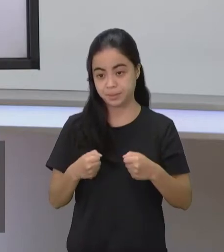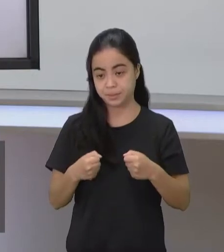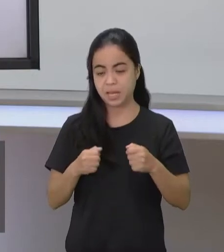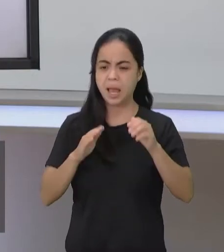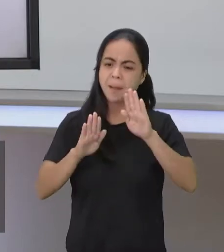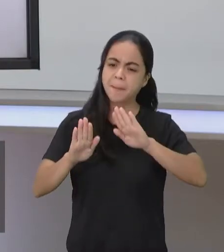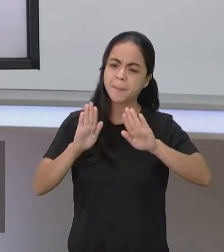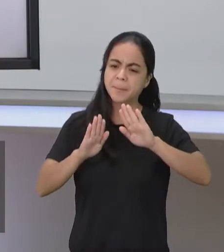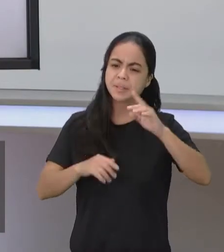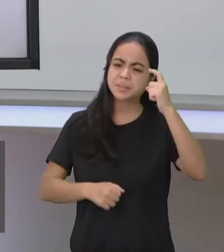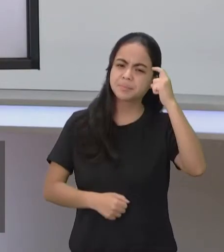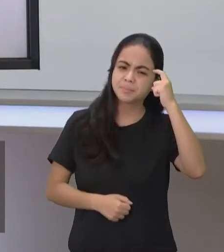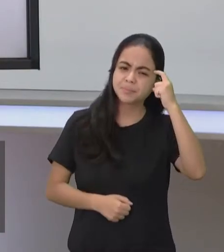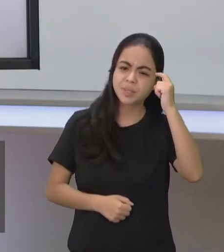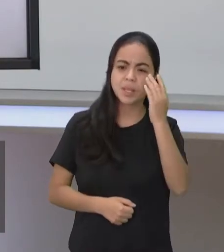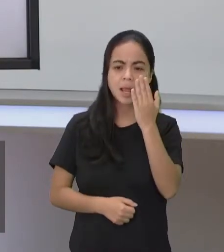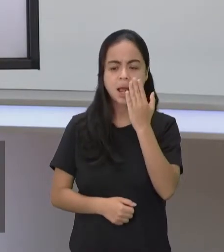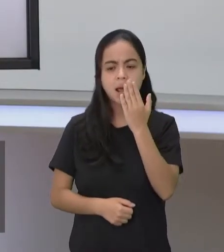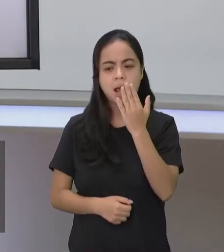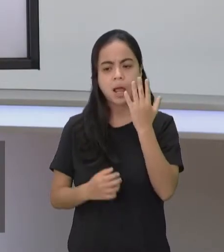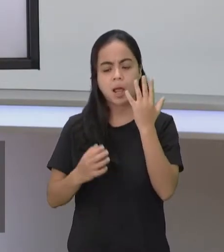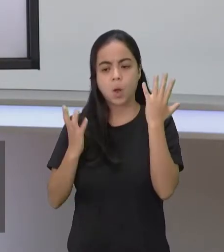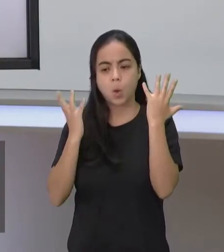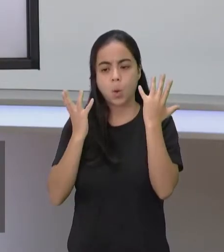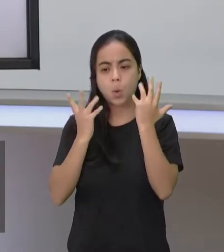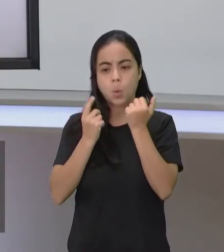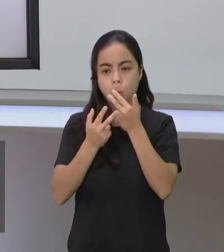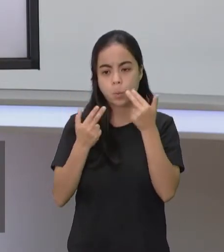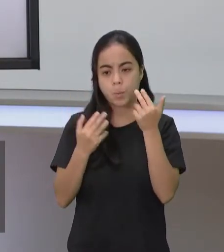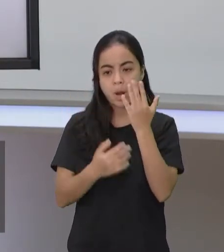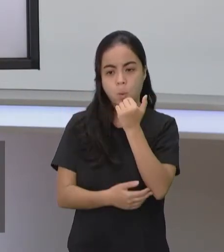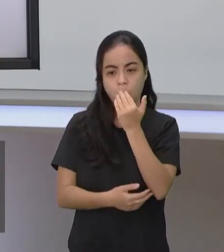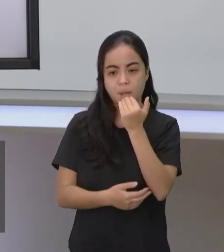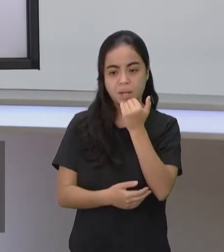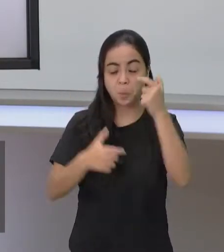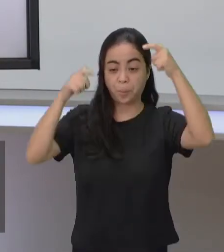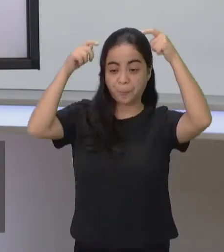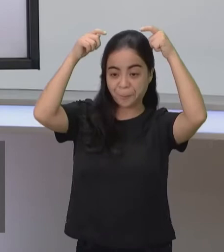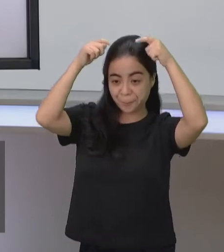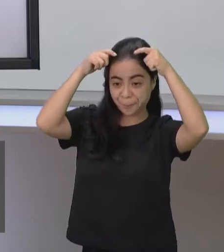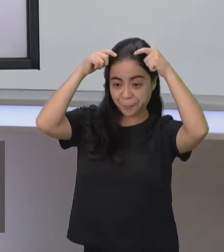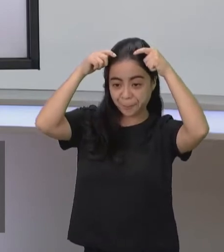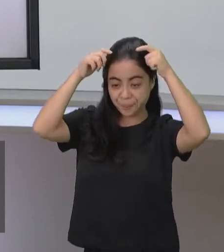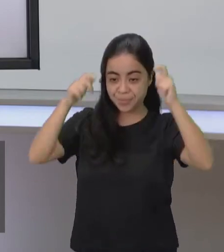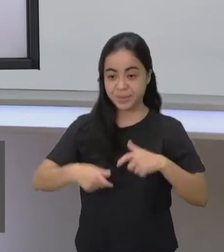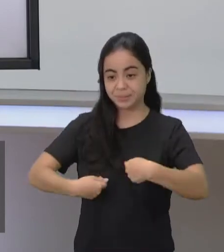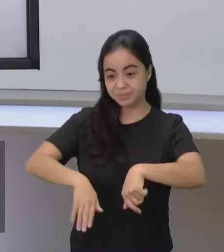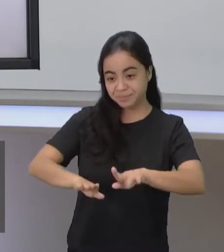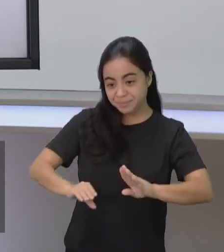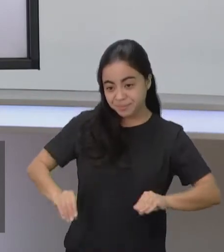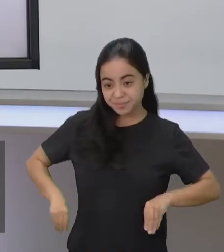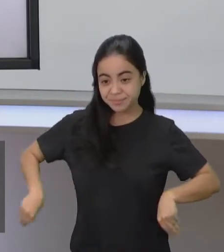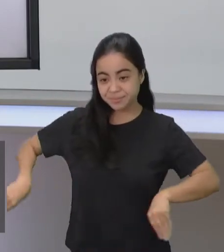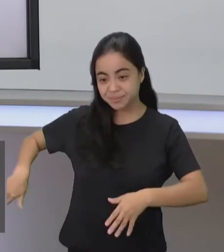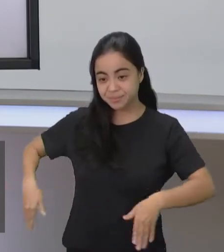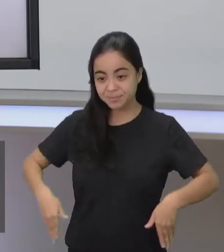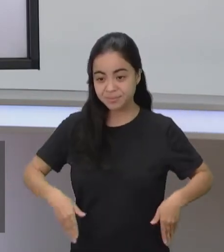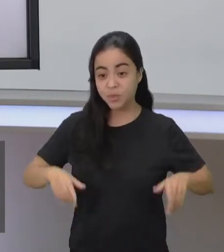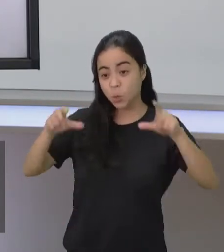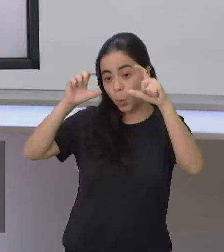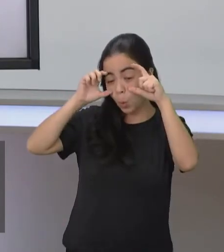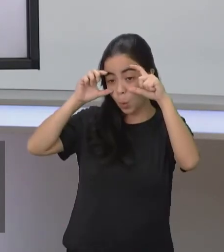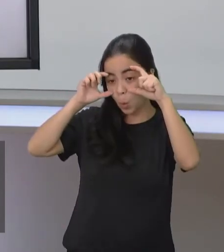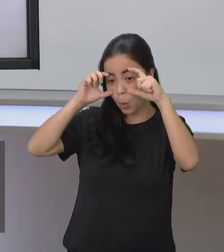Mas quando a gente vê um animal comendo, a gente não vê um animal com chapeuzinho de festa, a gente não vê um animal com vestido, né, de óculos,